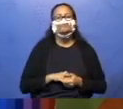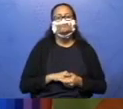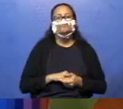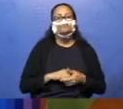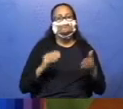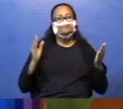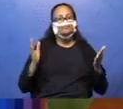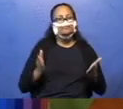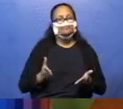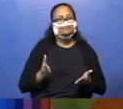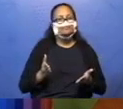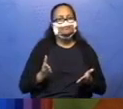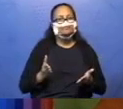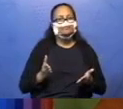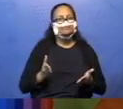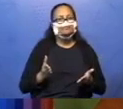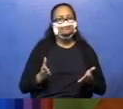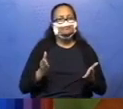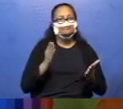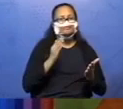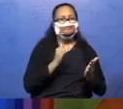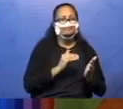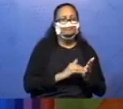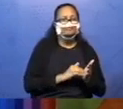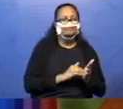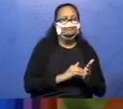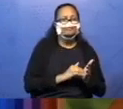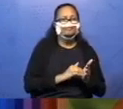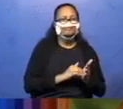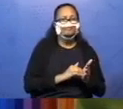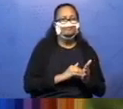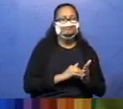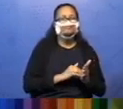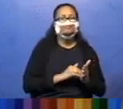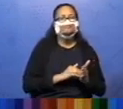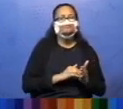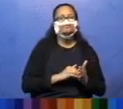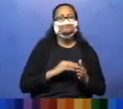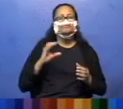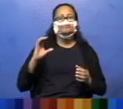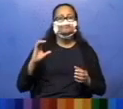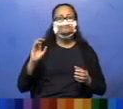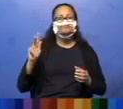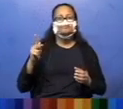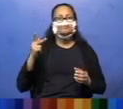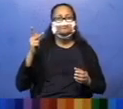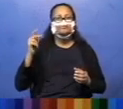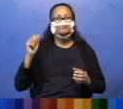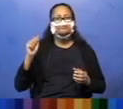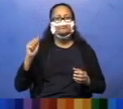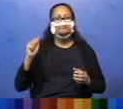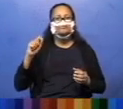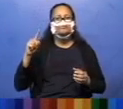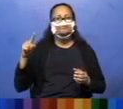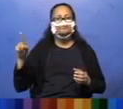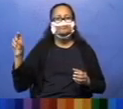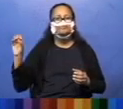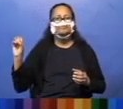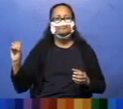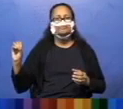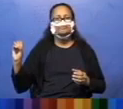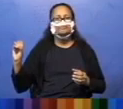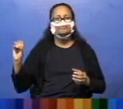Agora, tem que terminar com chão. Aí eu lembrei de uma coisa que eu já imaginei bem